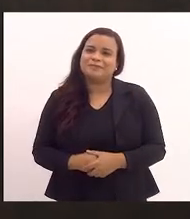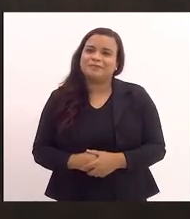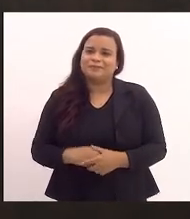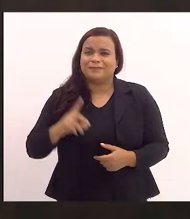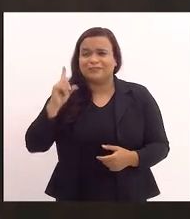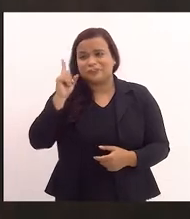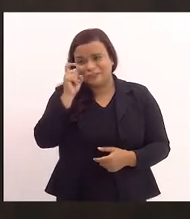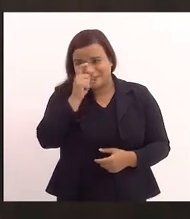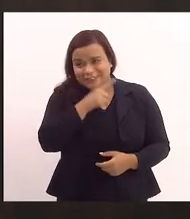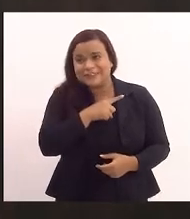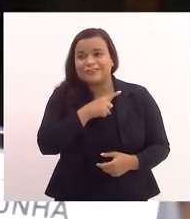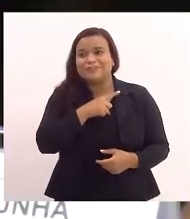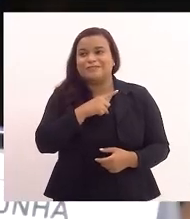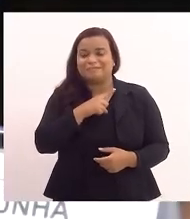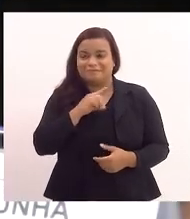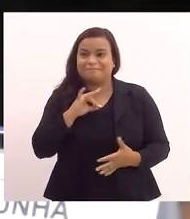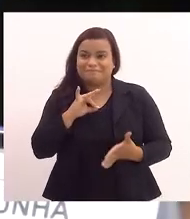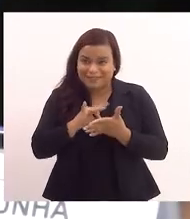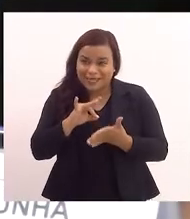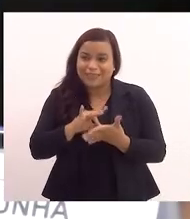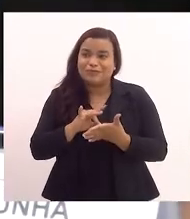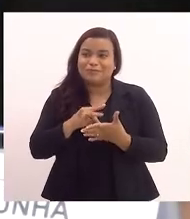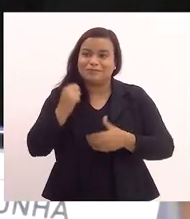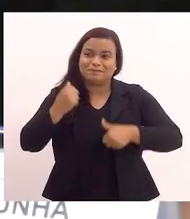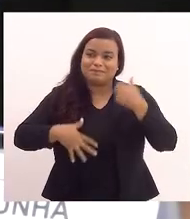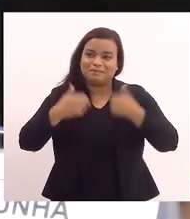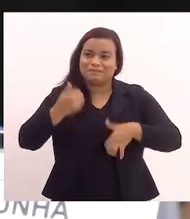Difícil, de verdade, falar.